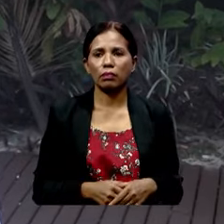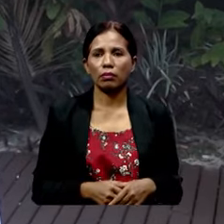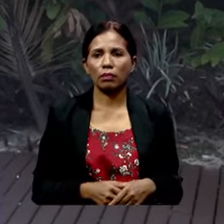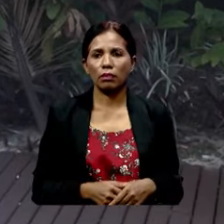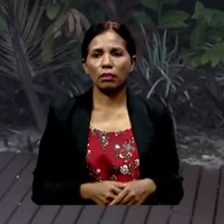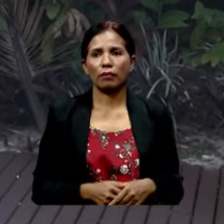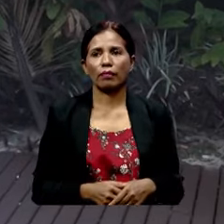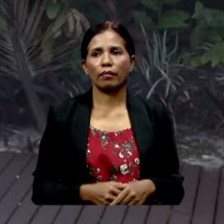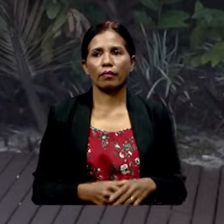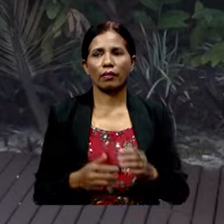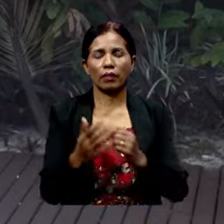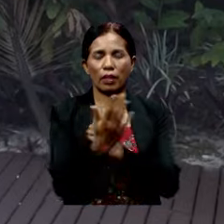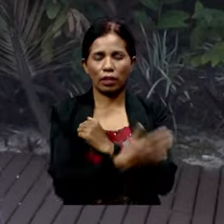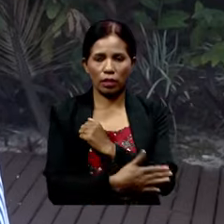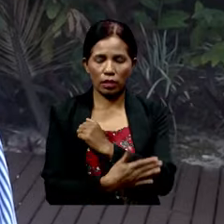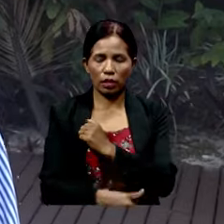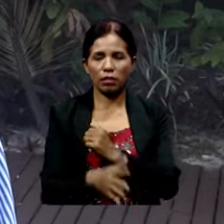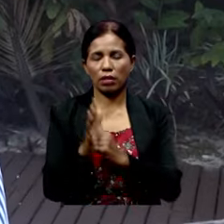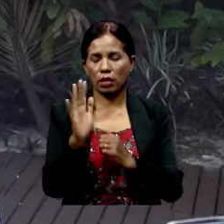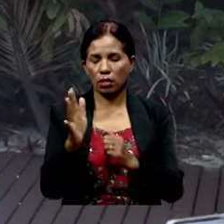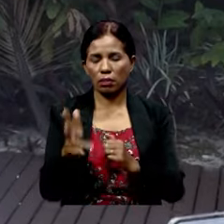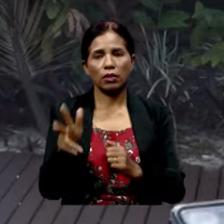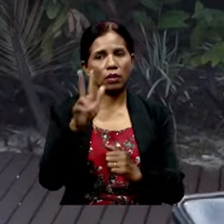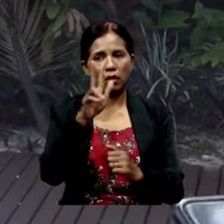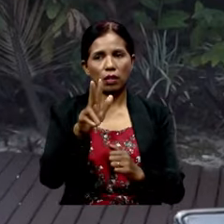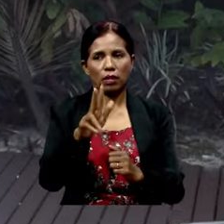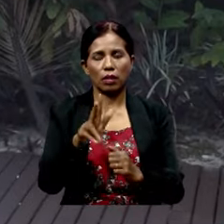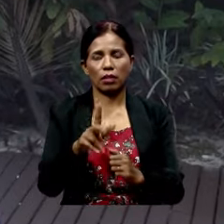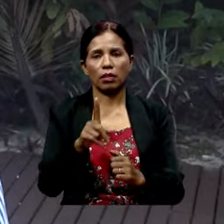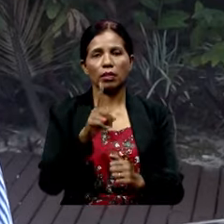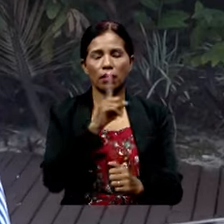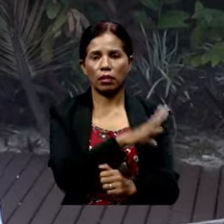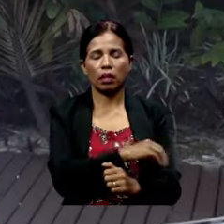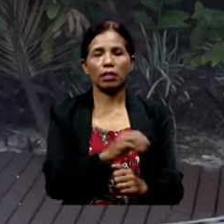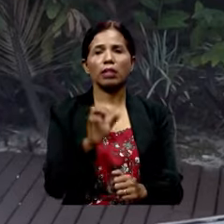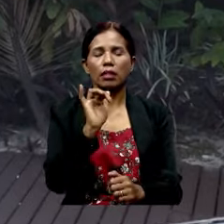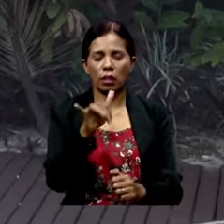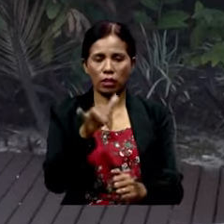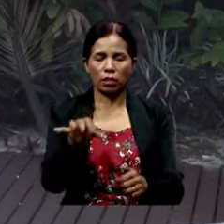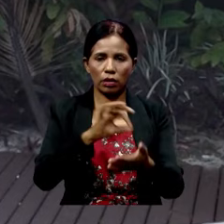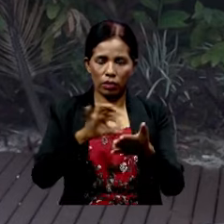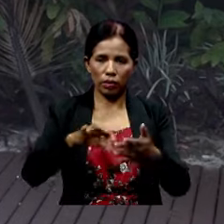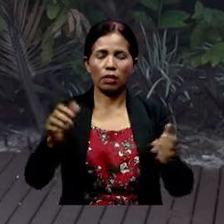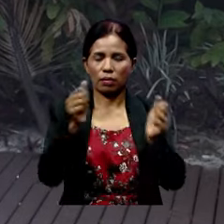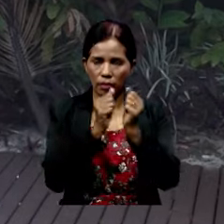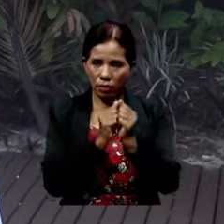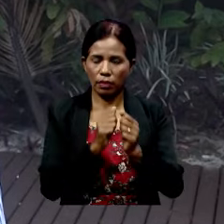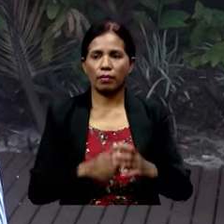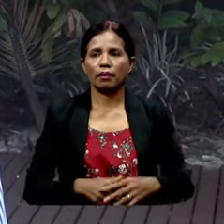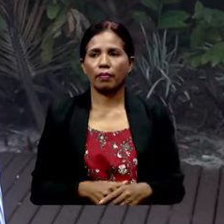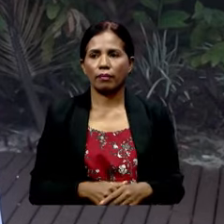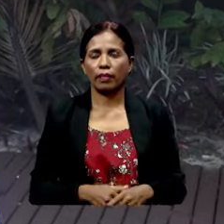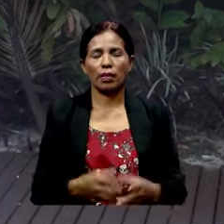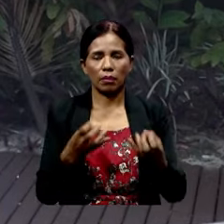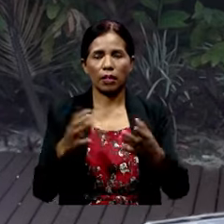Rai Limanulo recintou o ano, mas confirmou a assinatura, né? E Barak